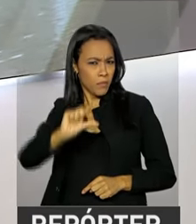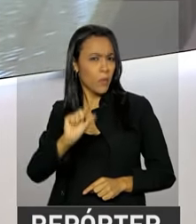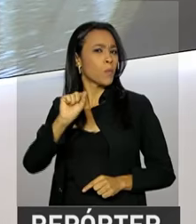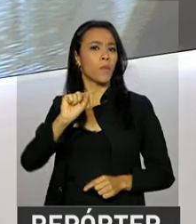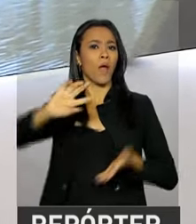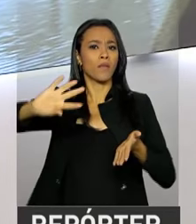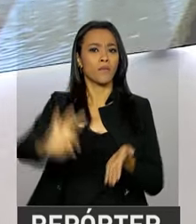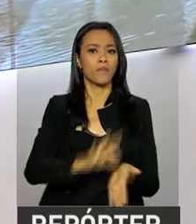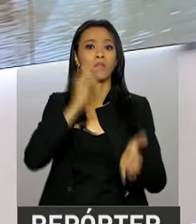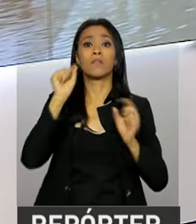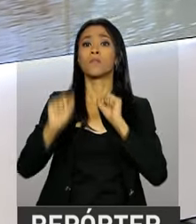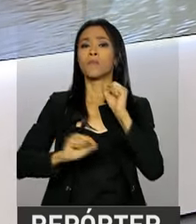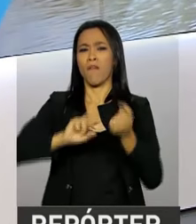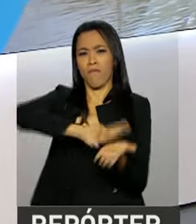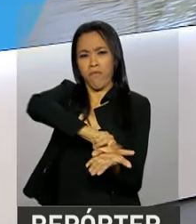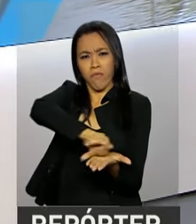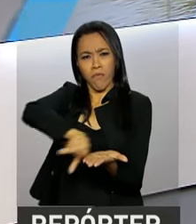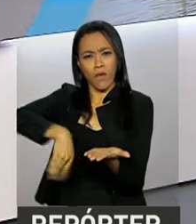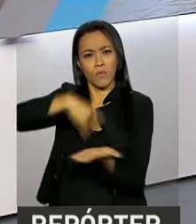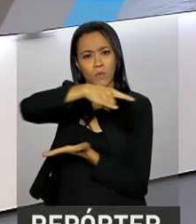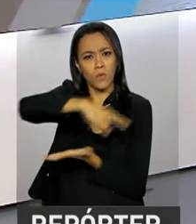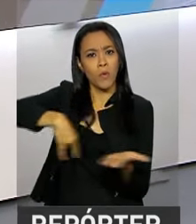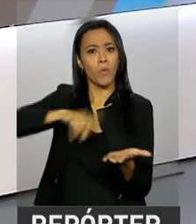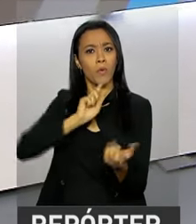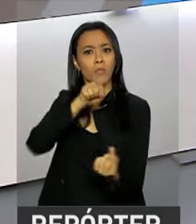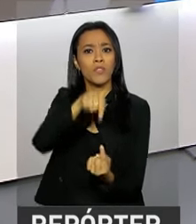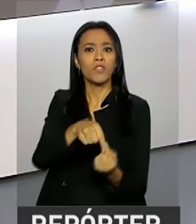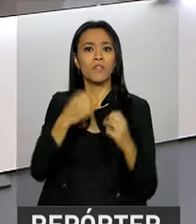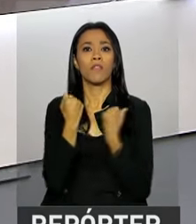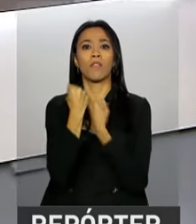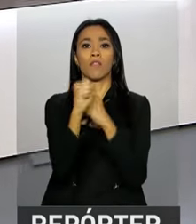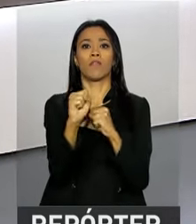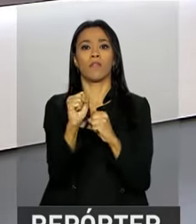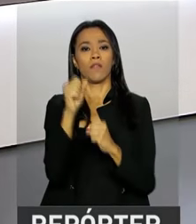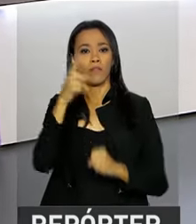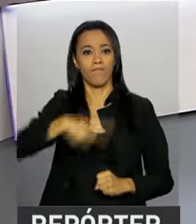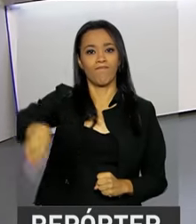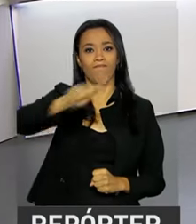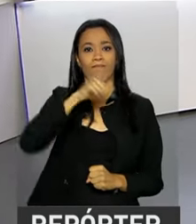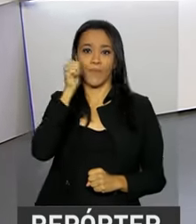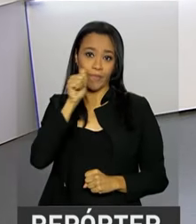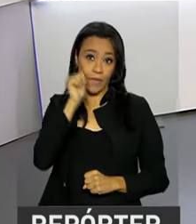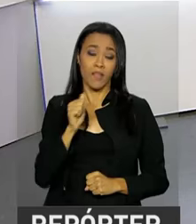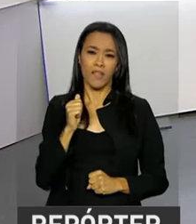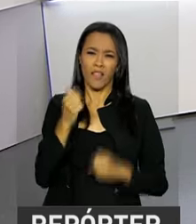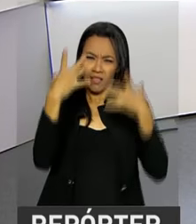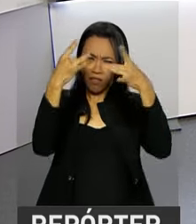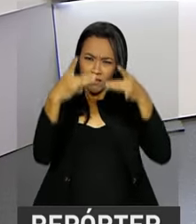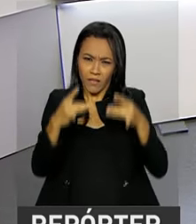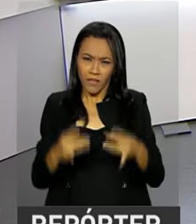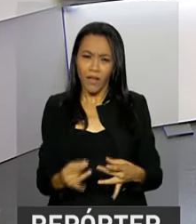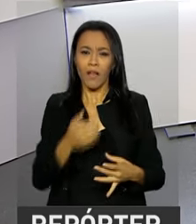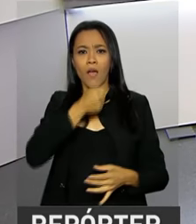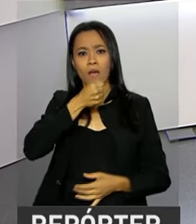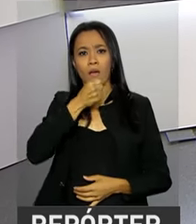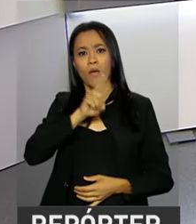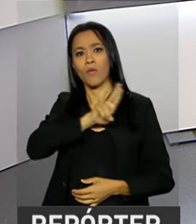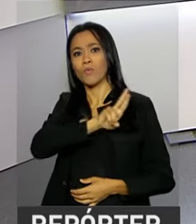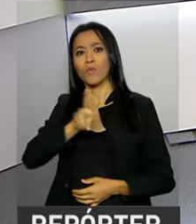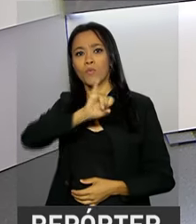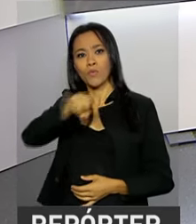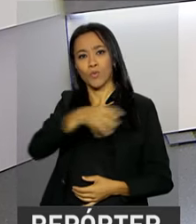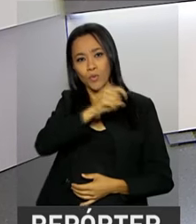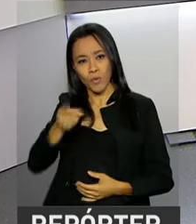pouquinho no Palácio do Planalto um conjunto de atos em defesa das mulheres. Vamos saber os detalhes ao vivo com o repórter João Pedro Neto, que está lá acompanhando.